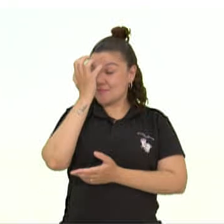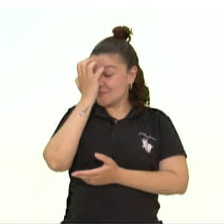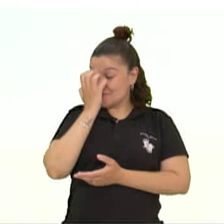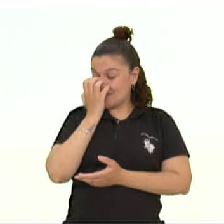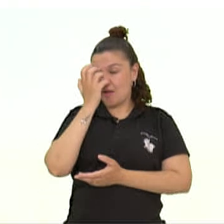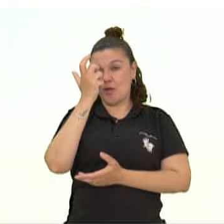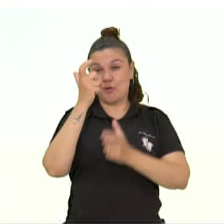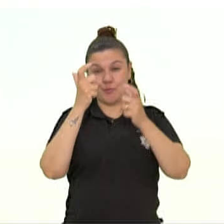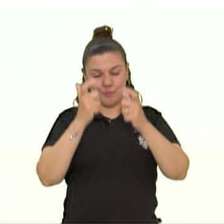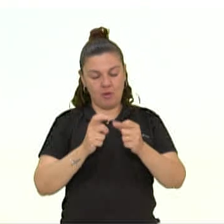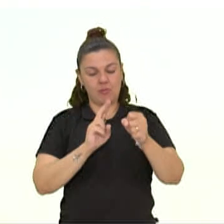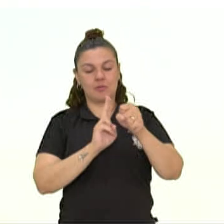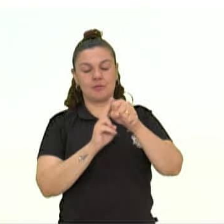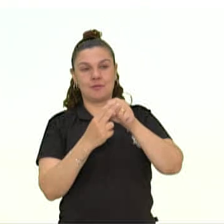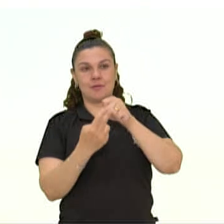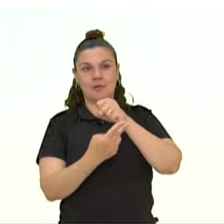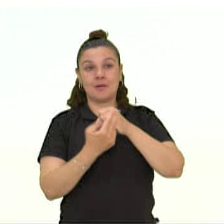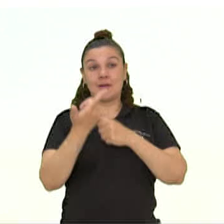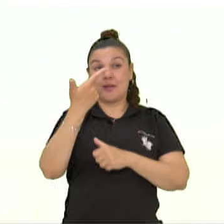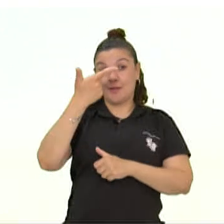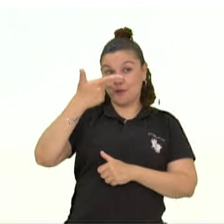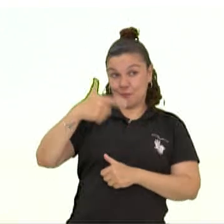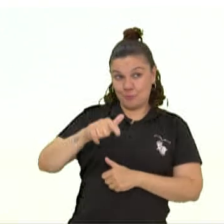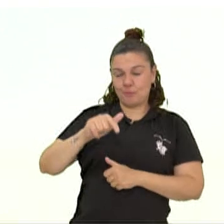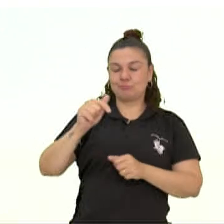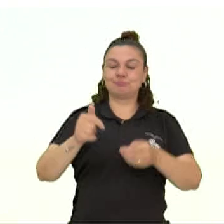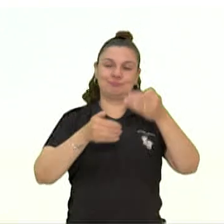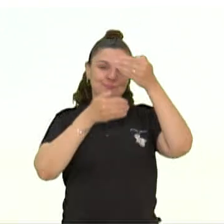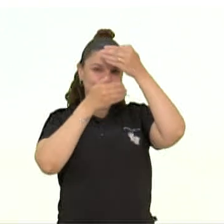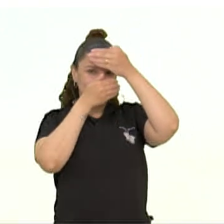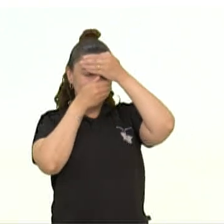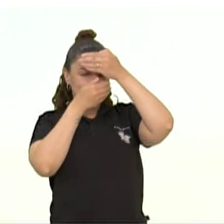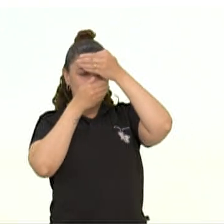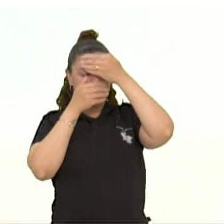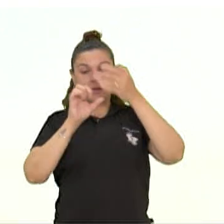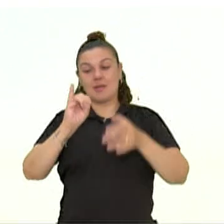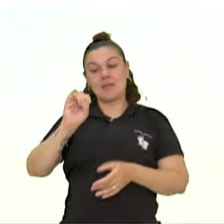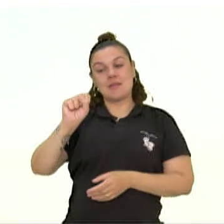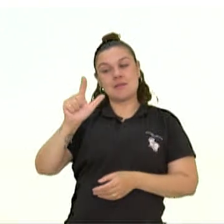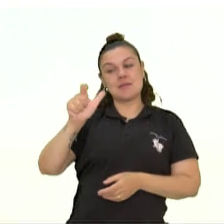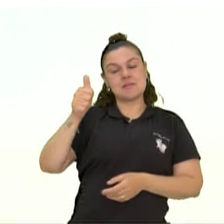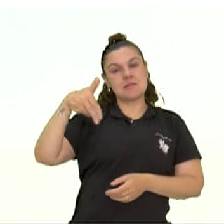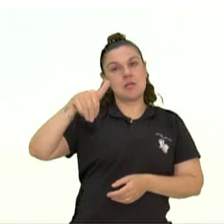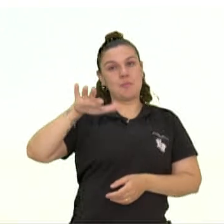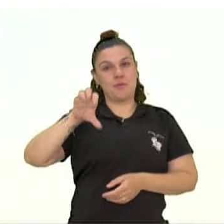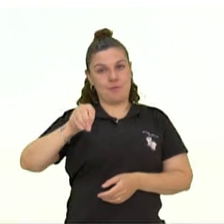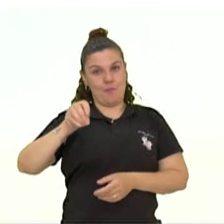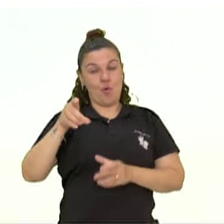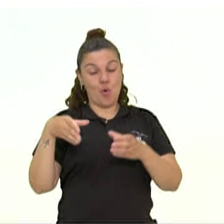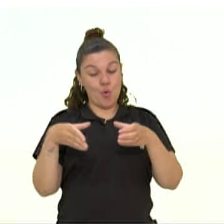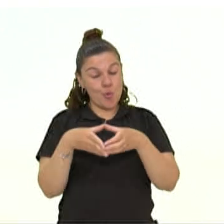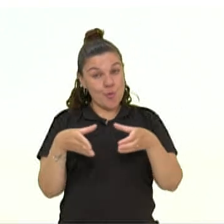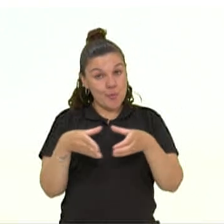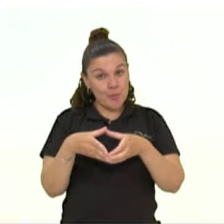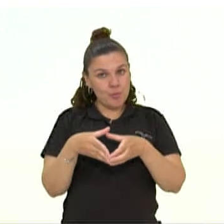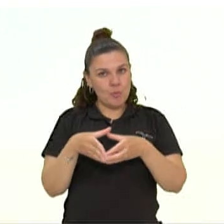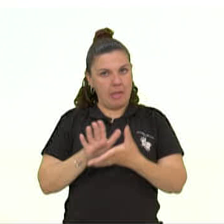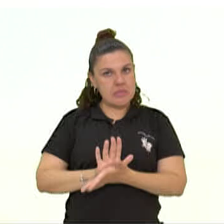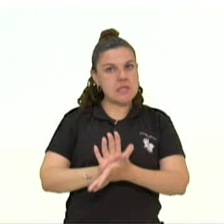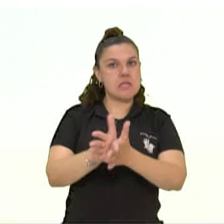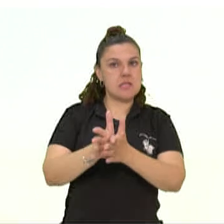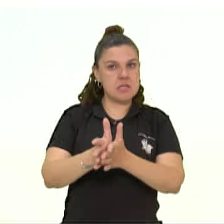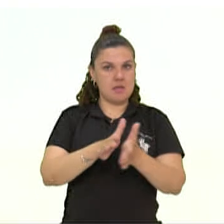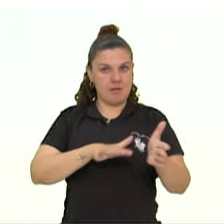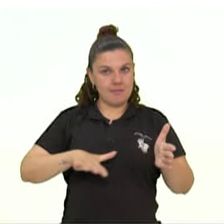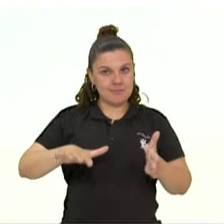mais uma vez, a gente tem a ação do Estado Islâmico, né? Dos grupos extremistas que tentam um domínio ali na